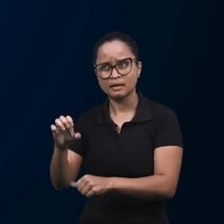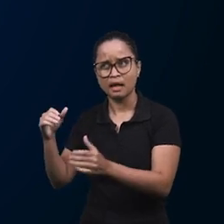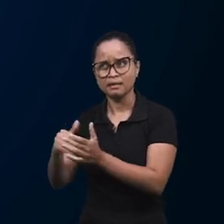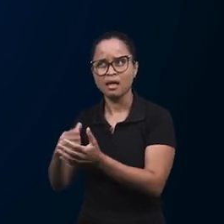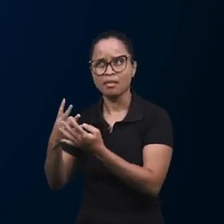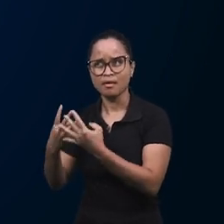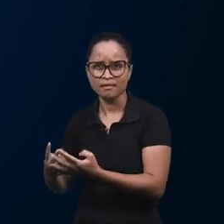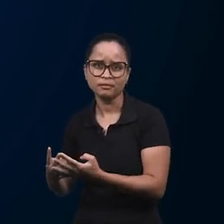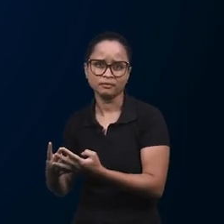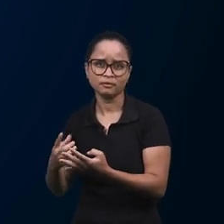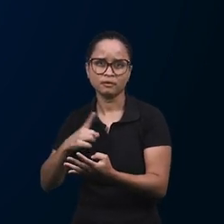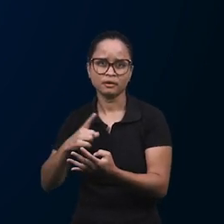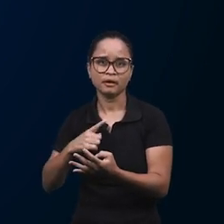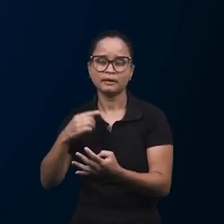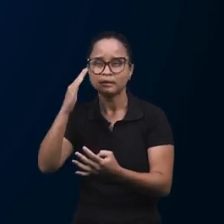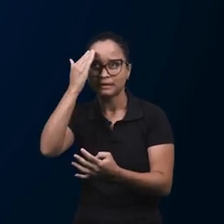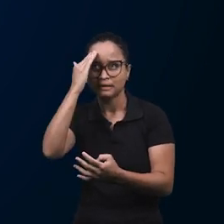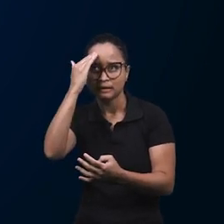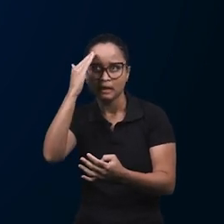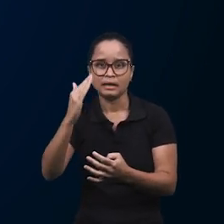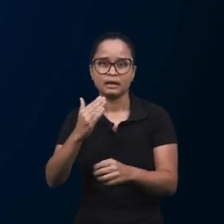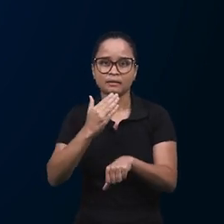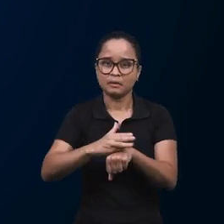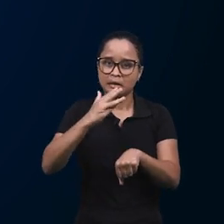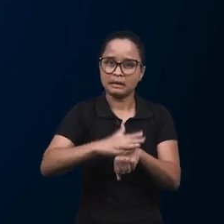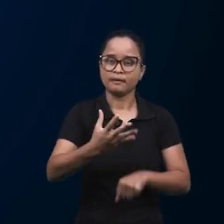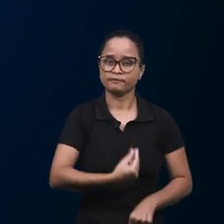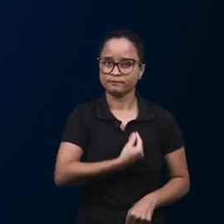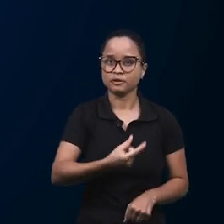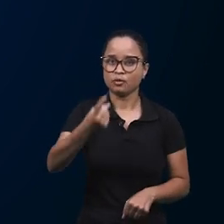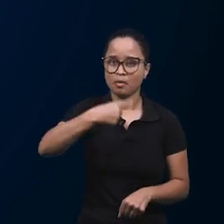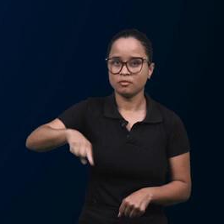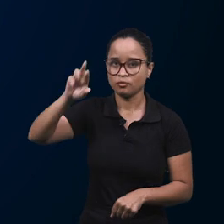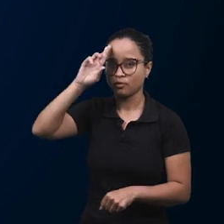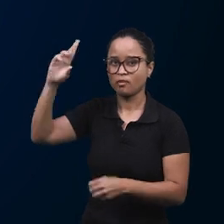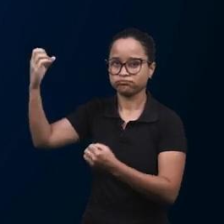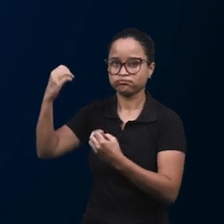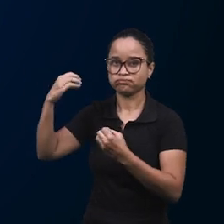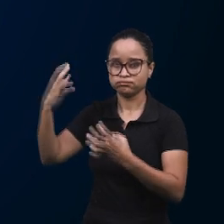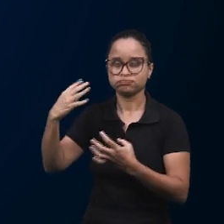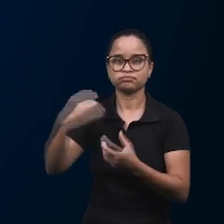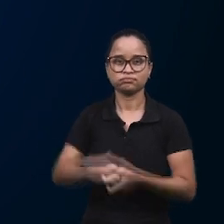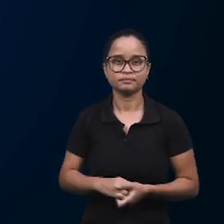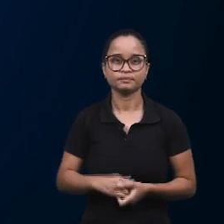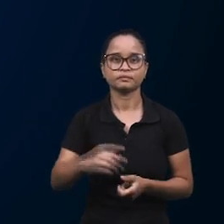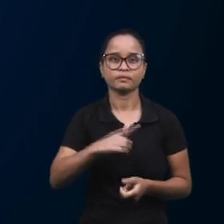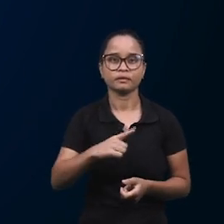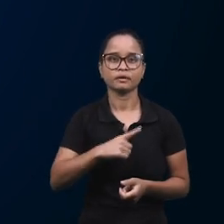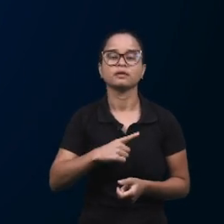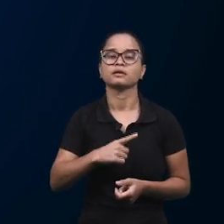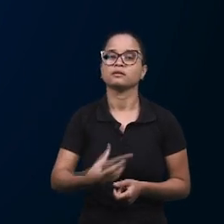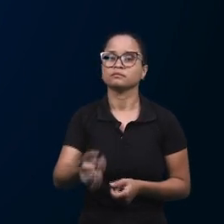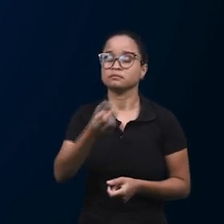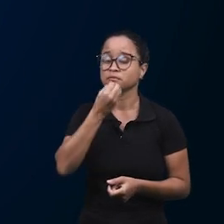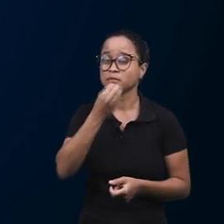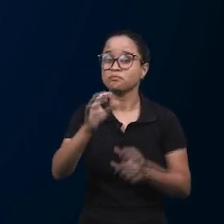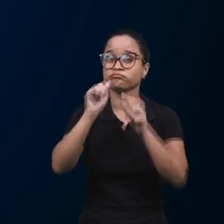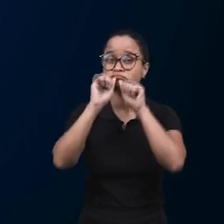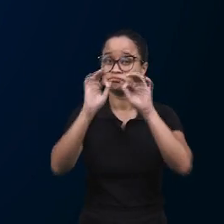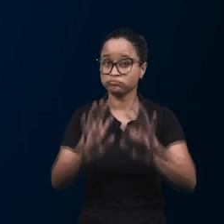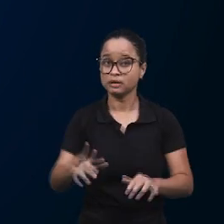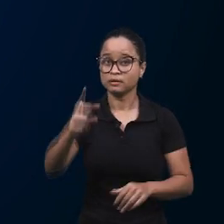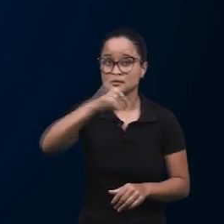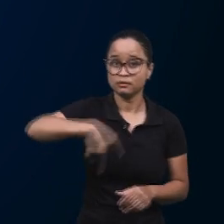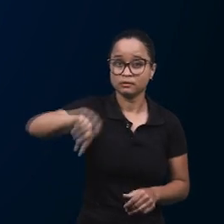compreendemos e vivemos, praticarmos na nossa vida aquilo que o Senhor nos ensinou, lá no verso 43 vai vir a recompensa que